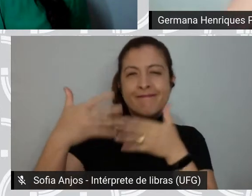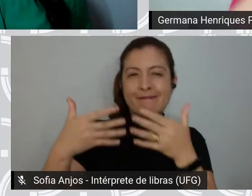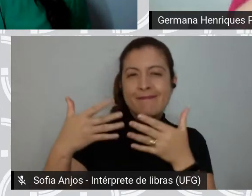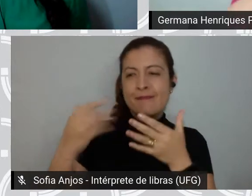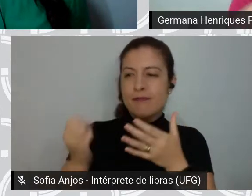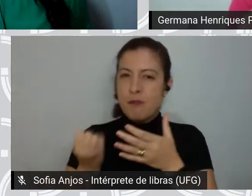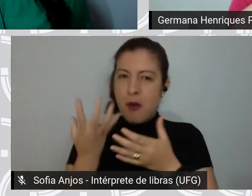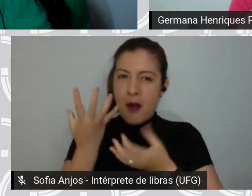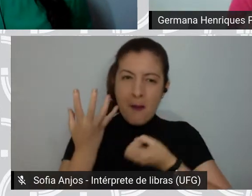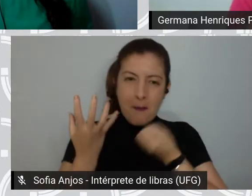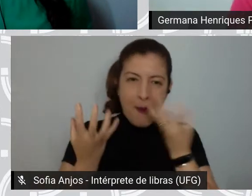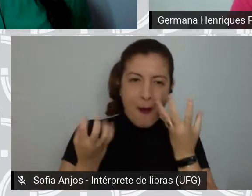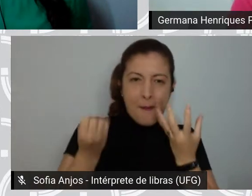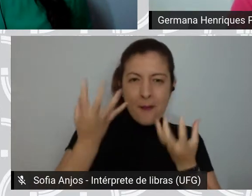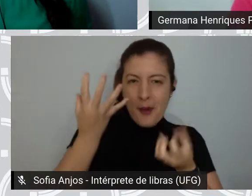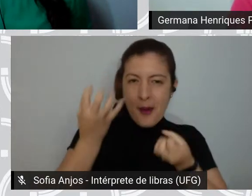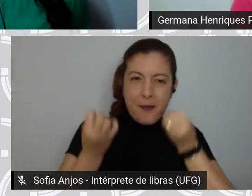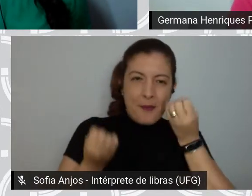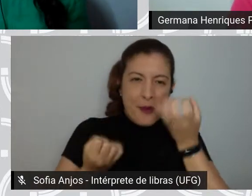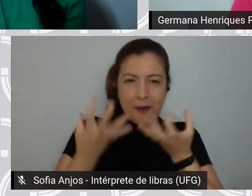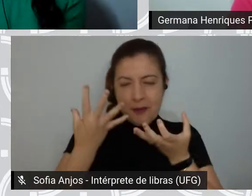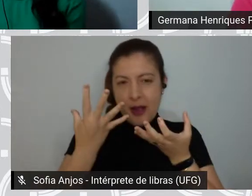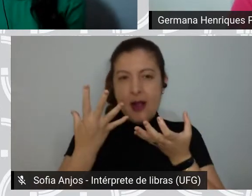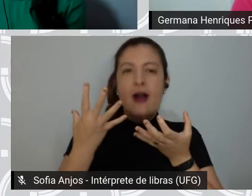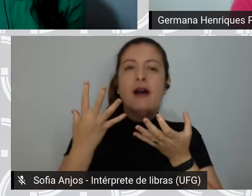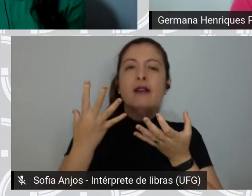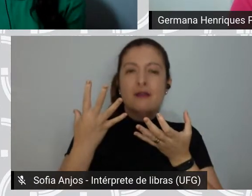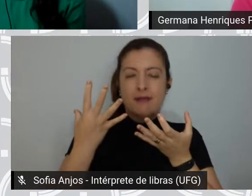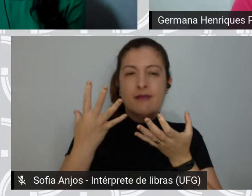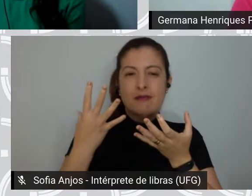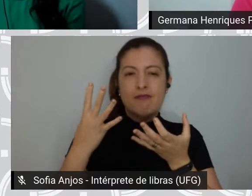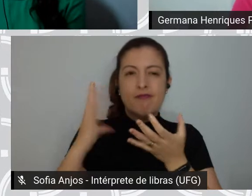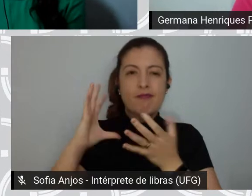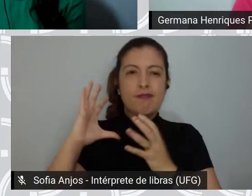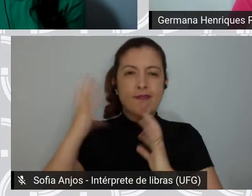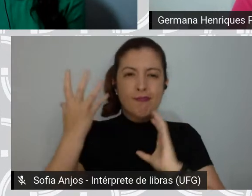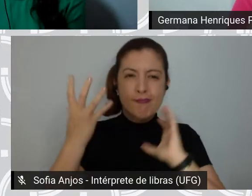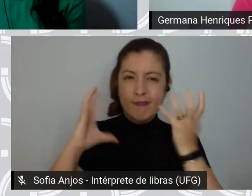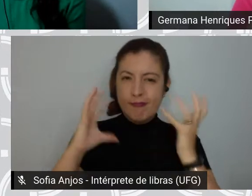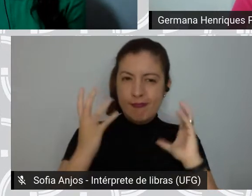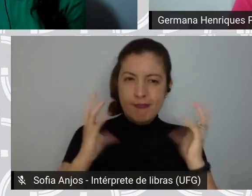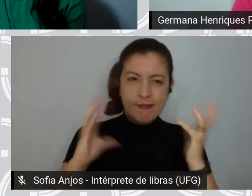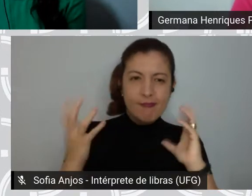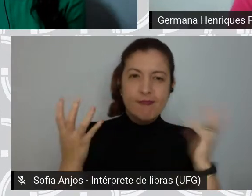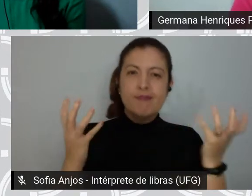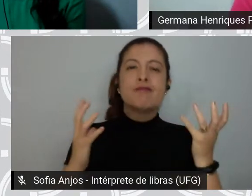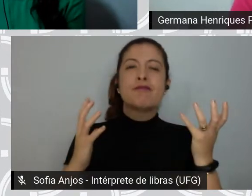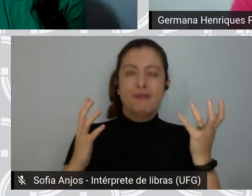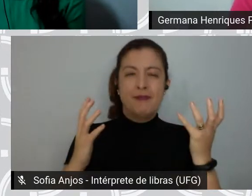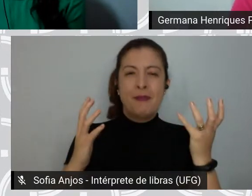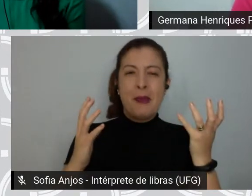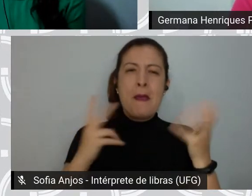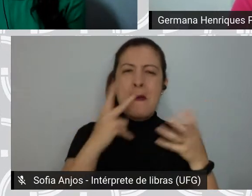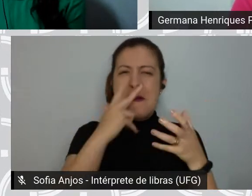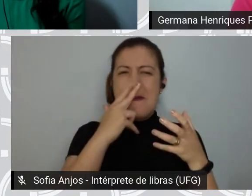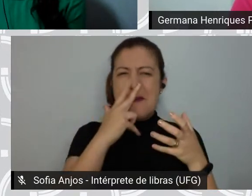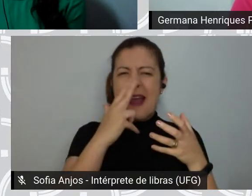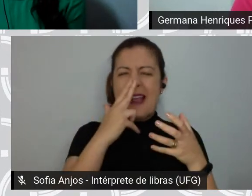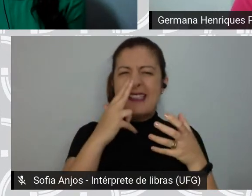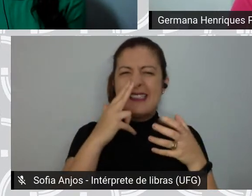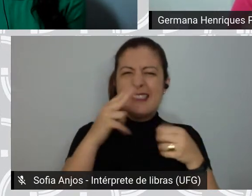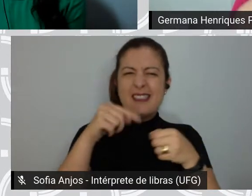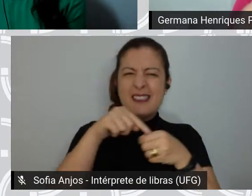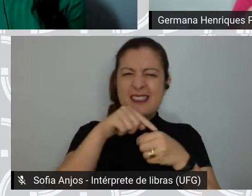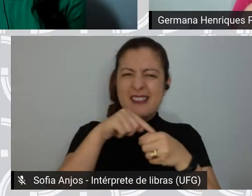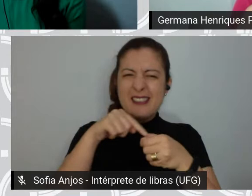uma porosidade, uma... Não vou dizer contaminação, porque contaminação é uma palavra tão negativa, né, sobretudo agora na